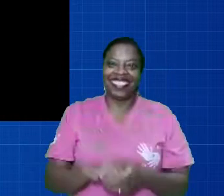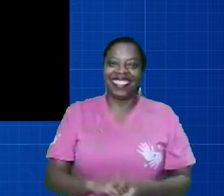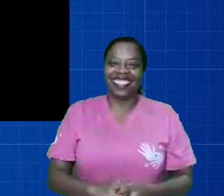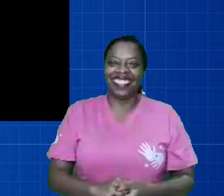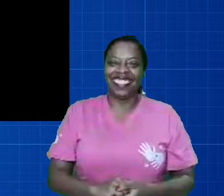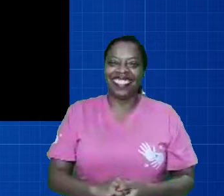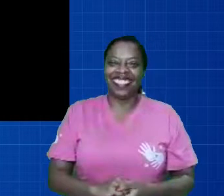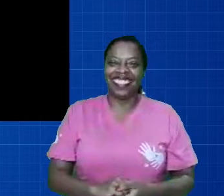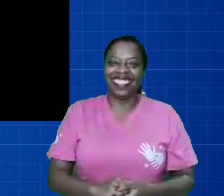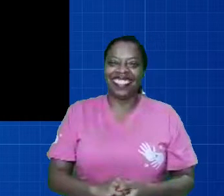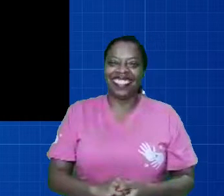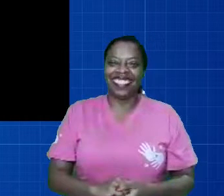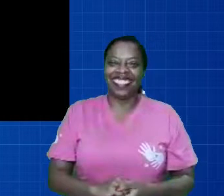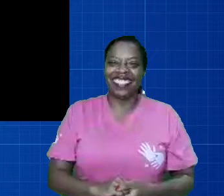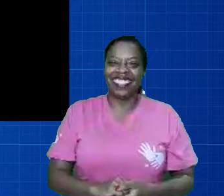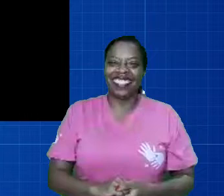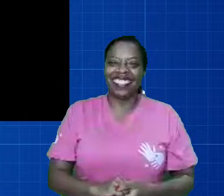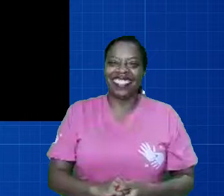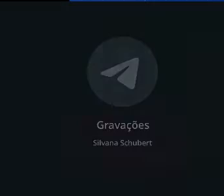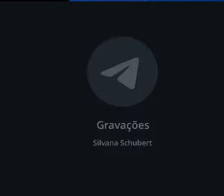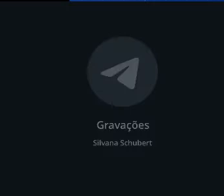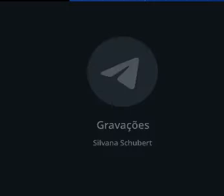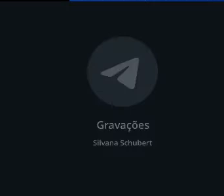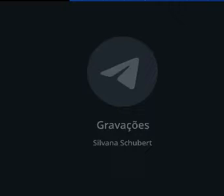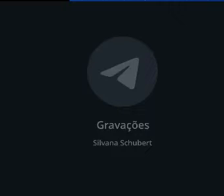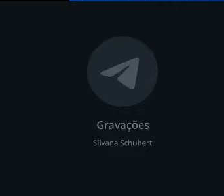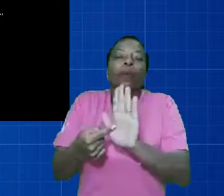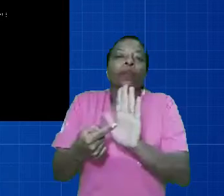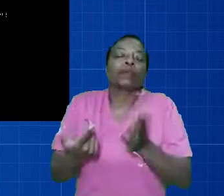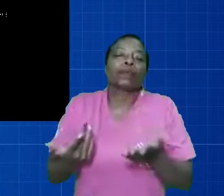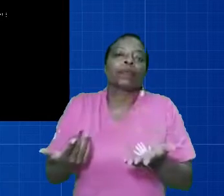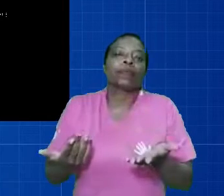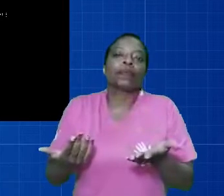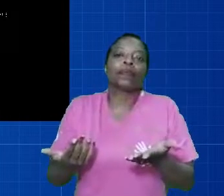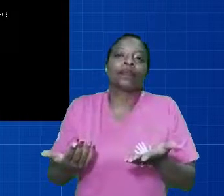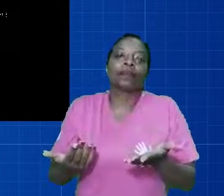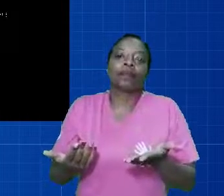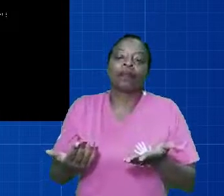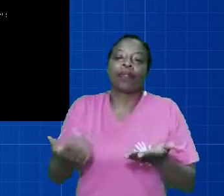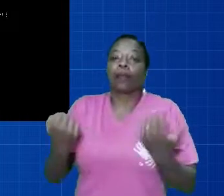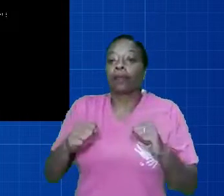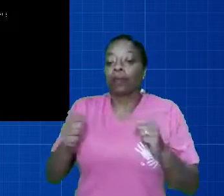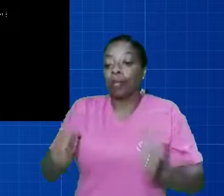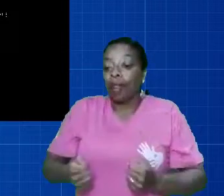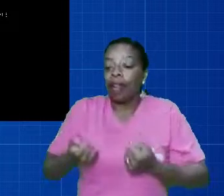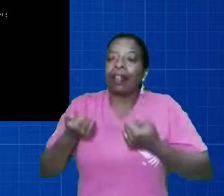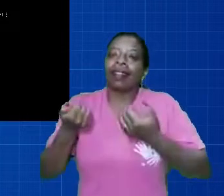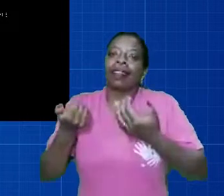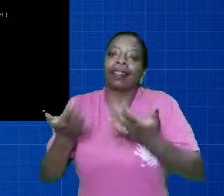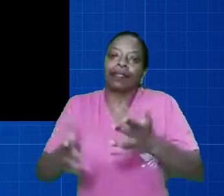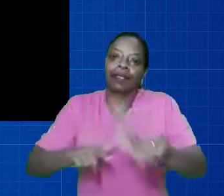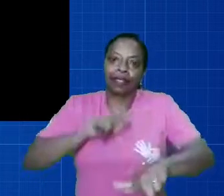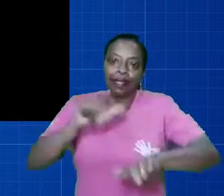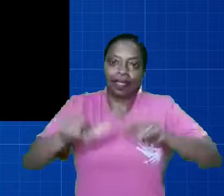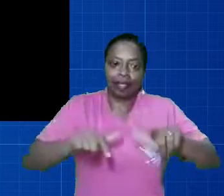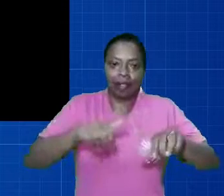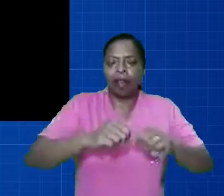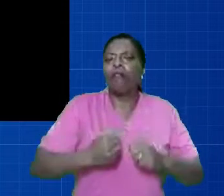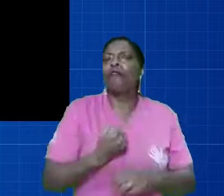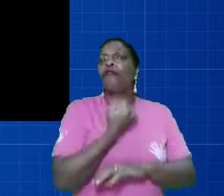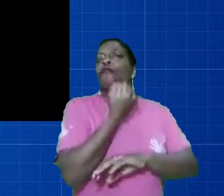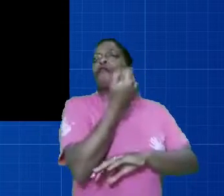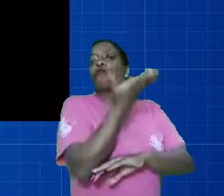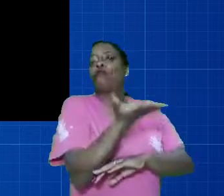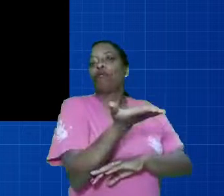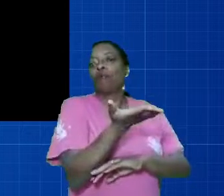Essa ideia também de levar, né, o trabalho da oficina para espaços fora da própria oficina, né?